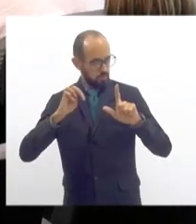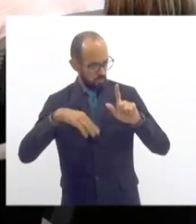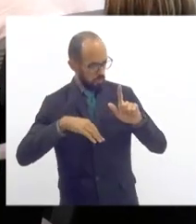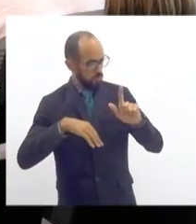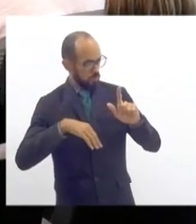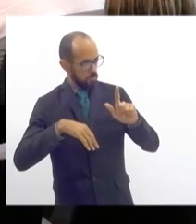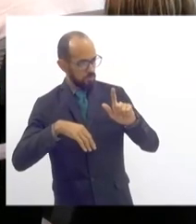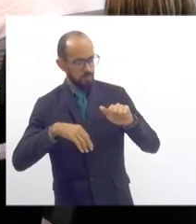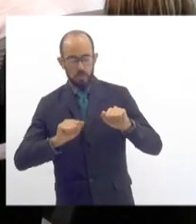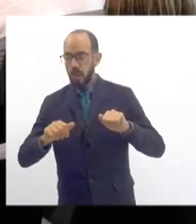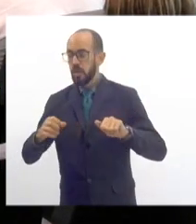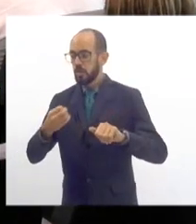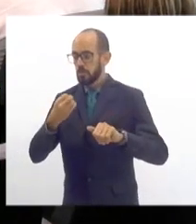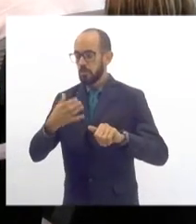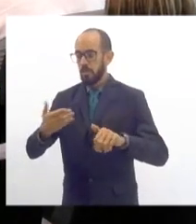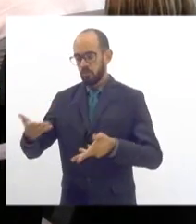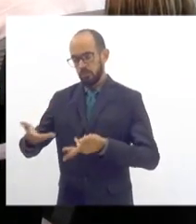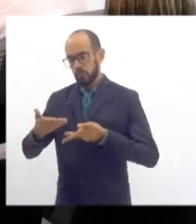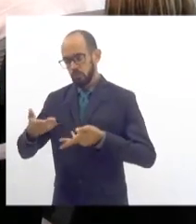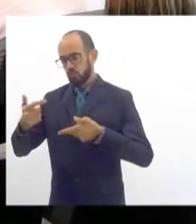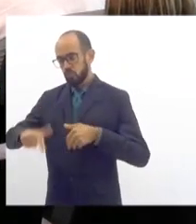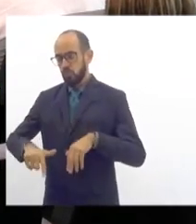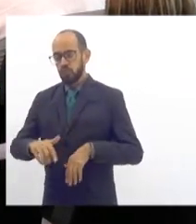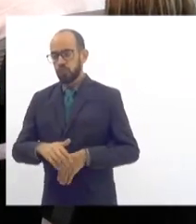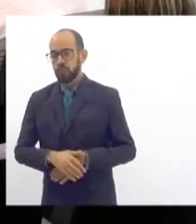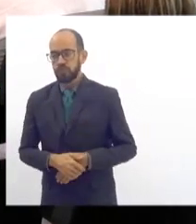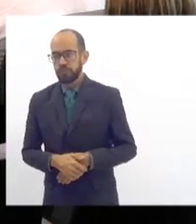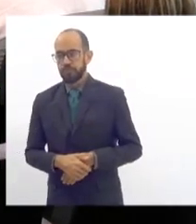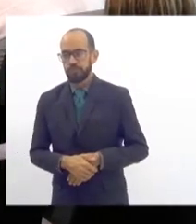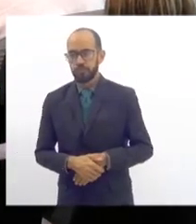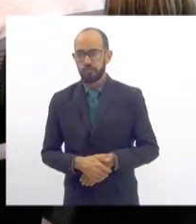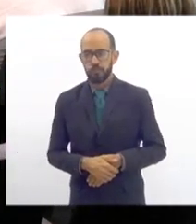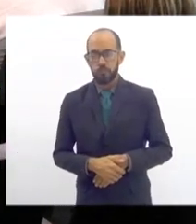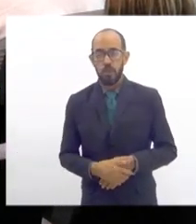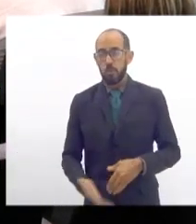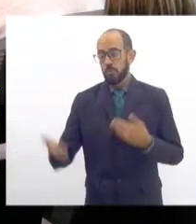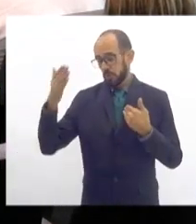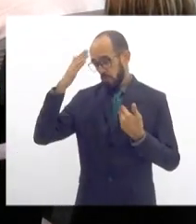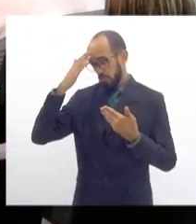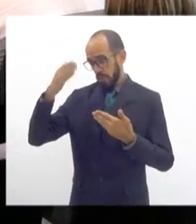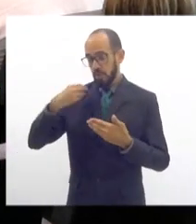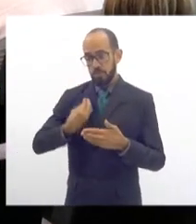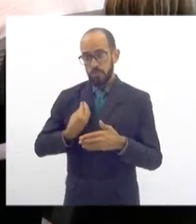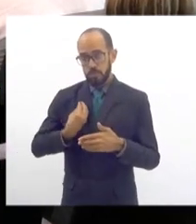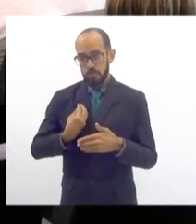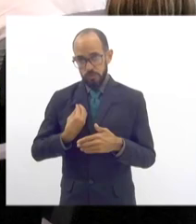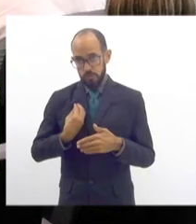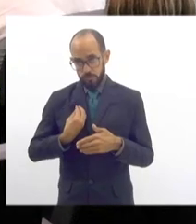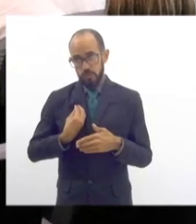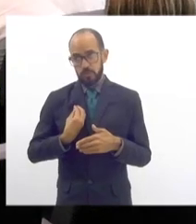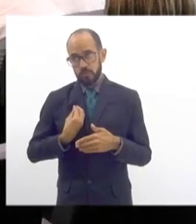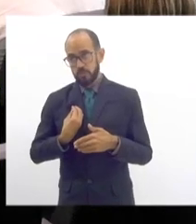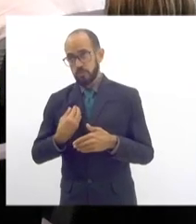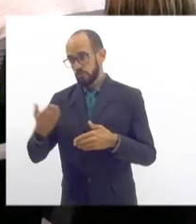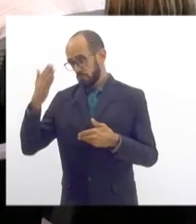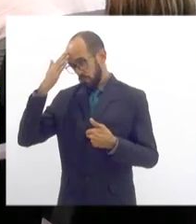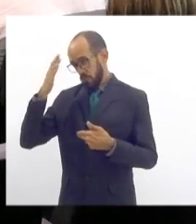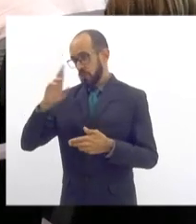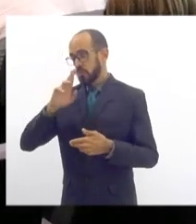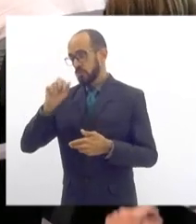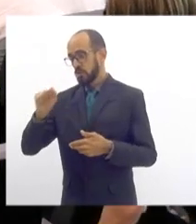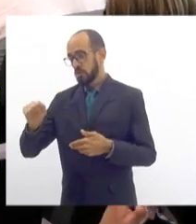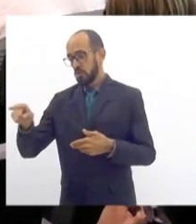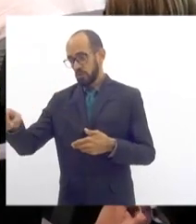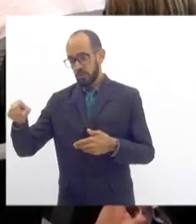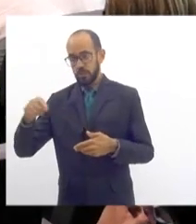tua. Muito bem-vindo mais uma vez. Obrigado a participação. Obrigado, deputado Rodrigo Amorim, obrigado,